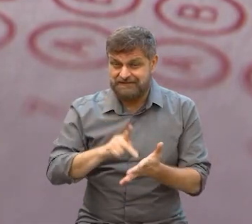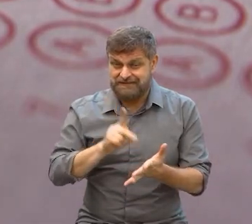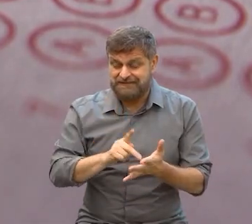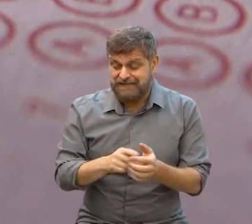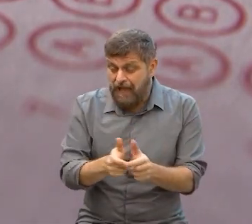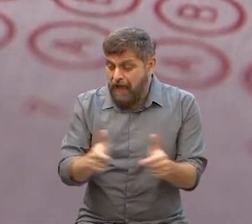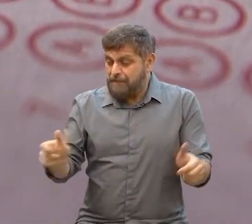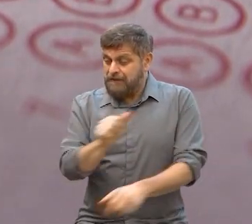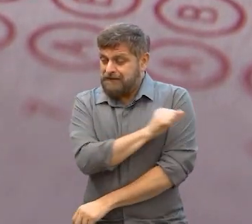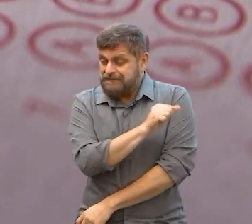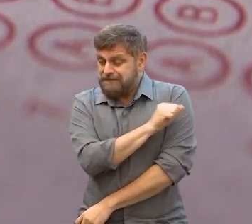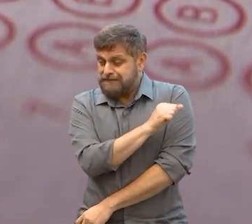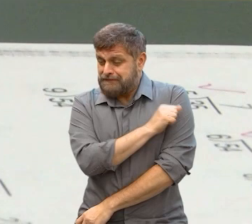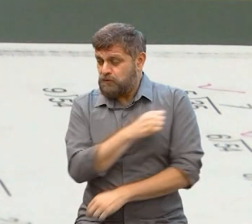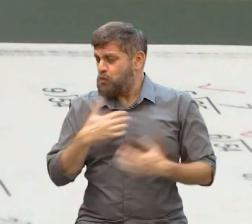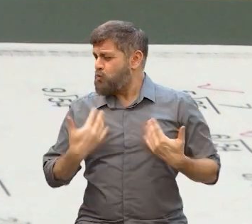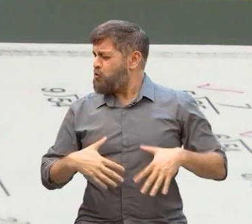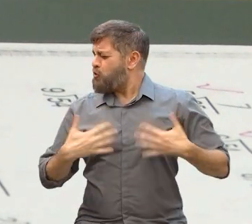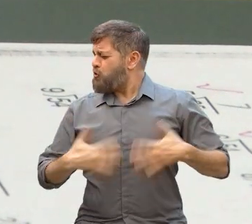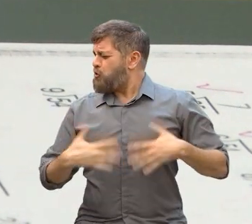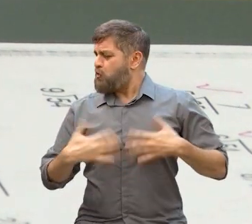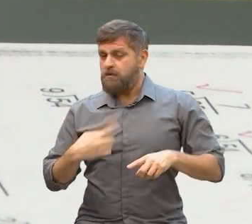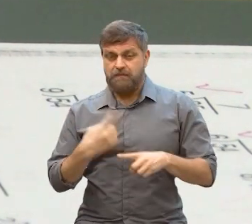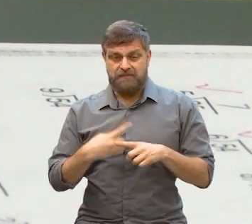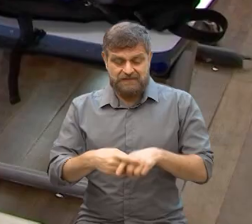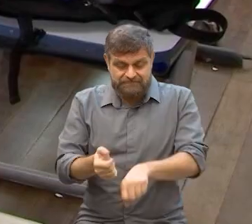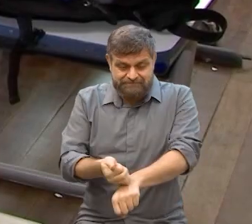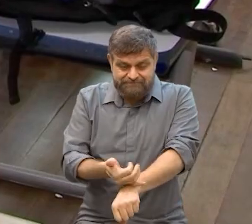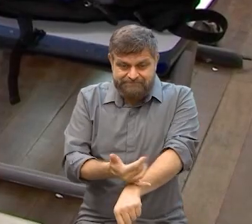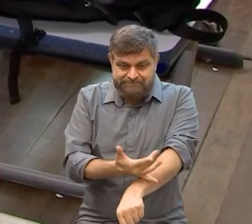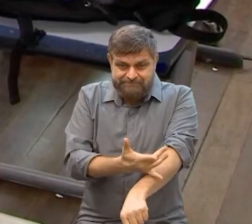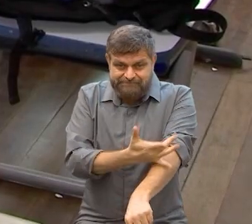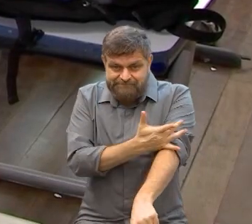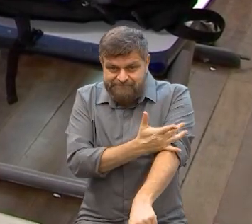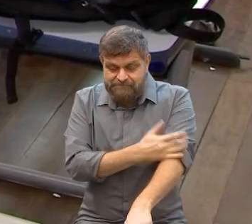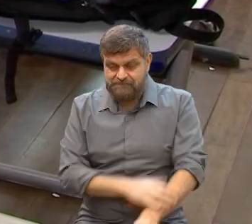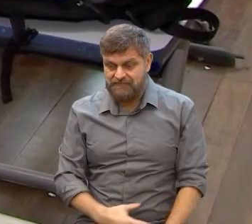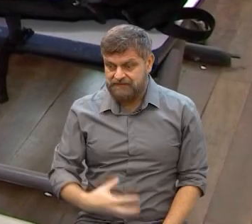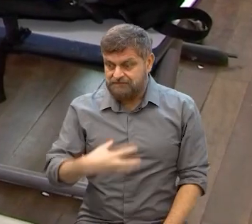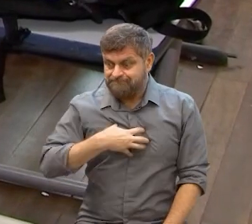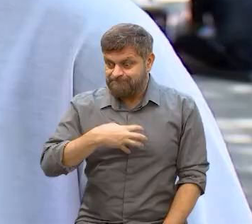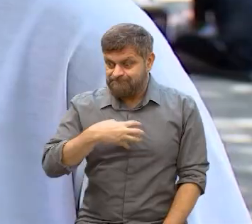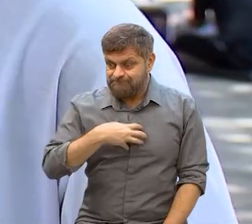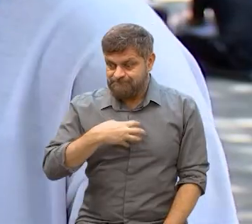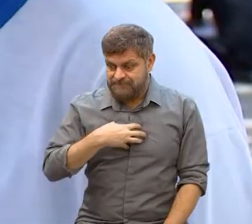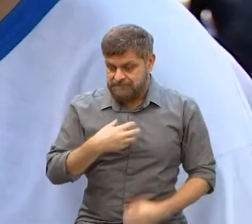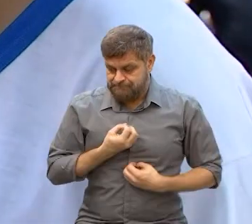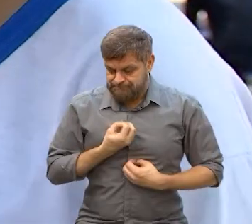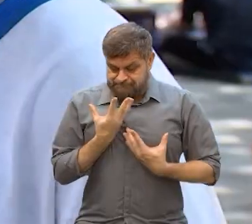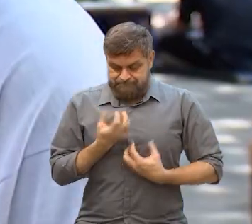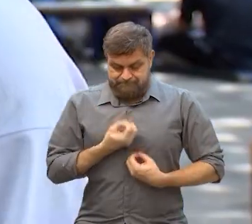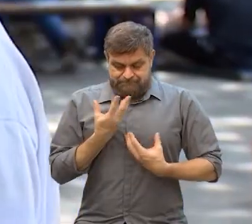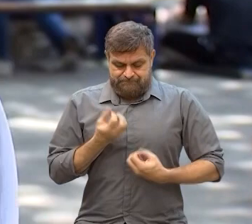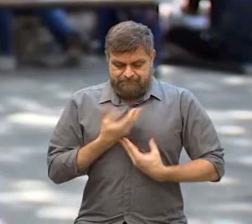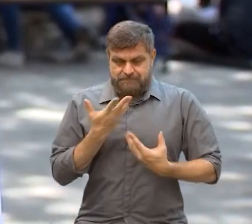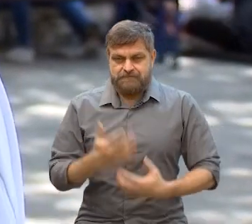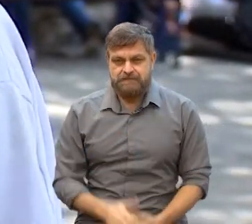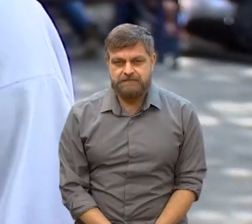para a maioria dos estudantes. É que as emoções ficam à flor da pele. Nossa,